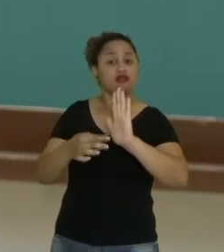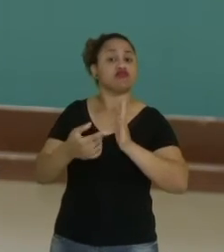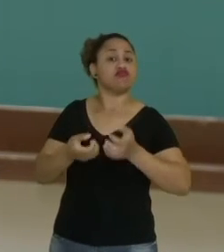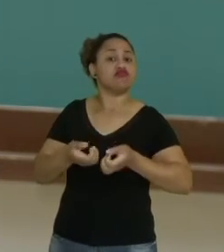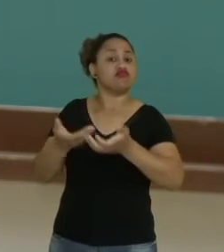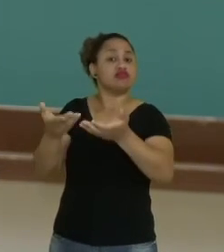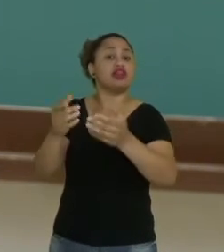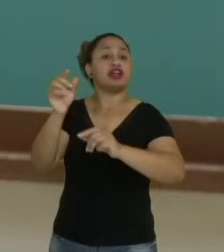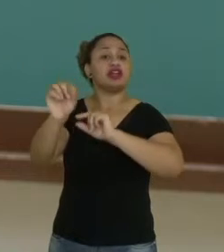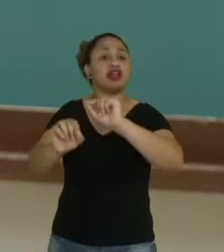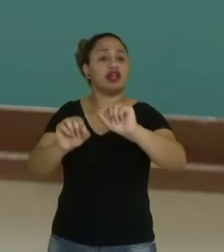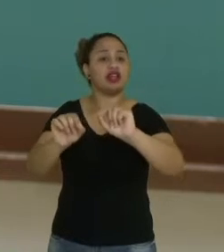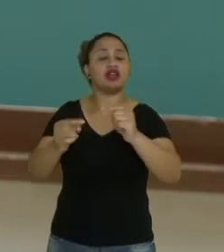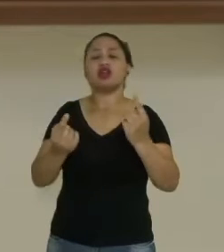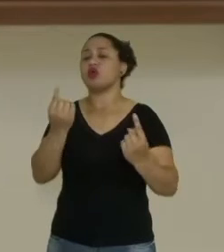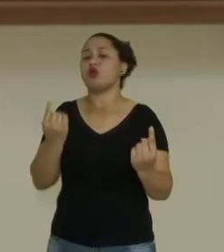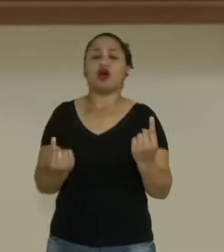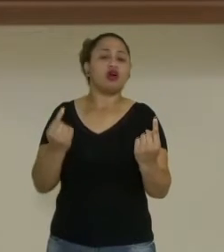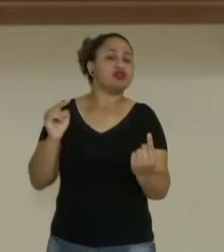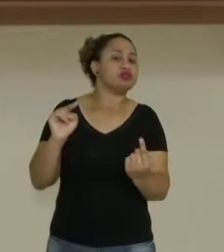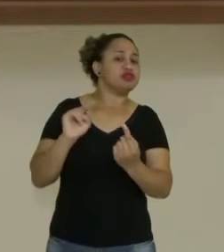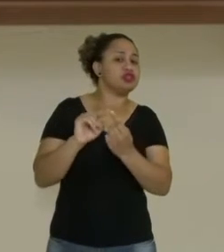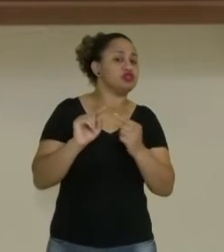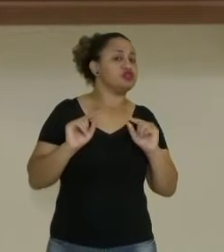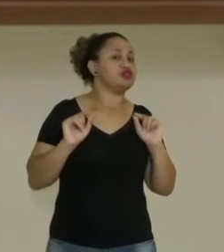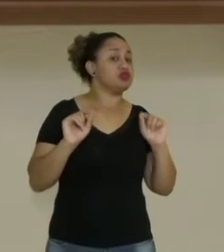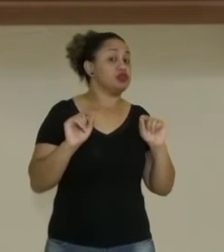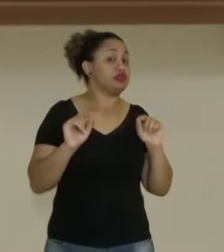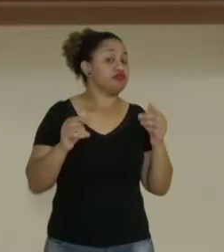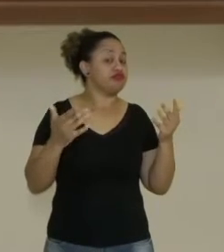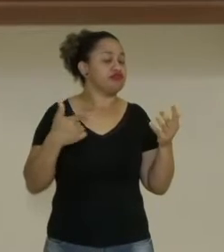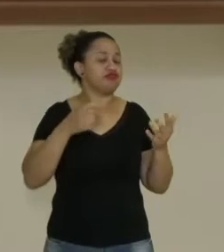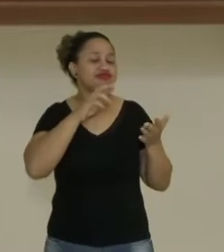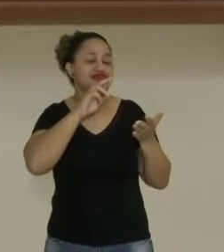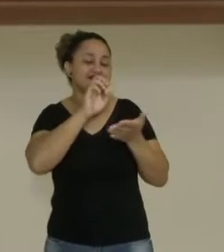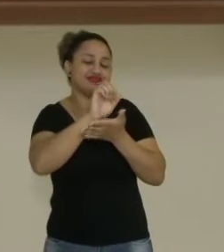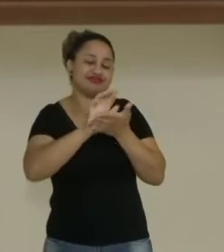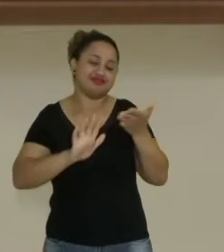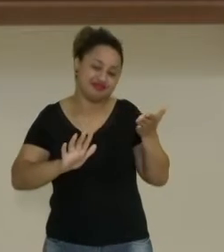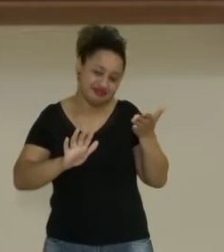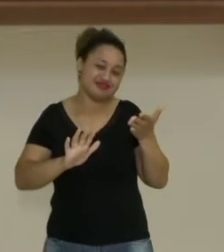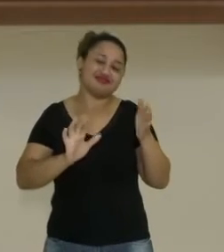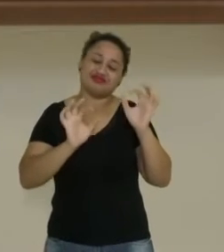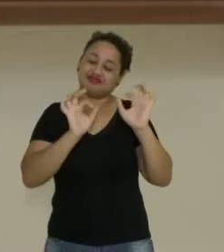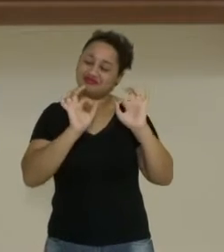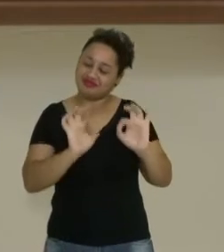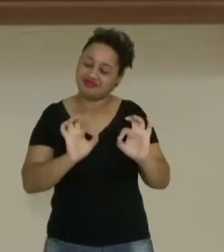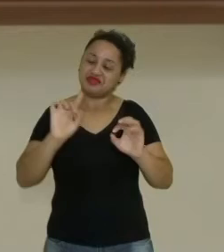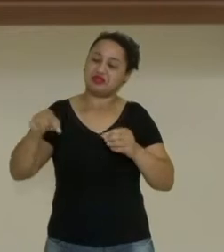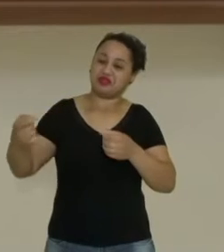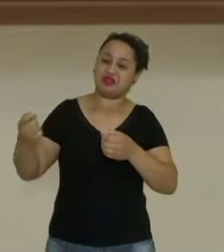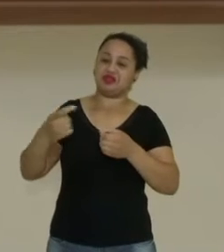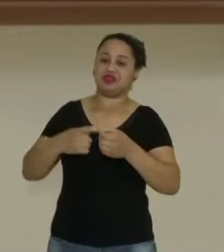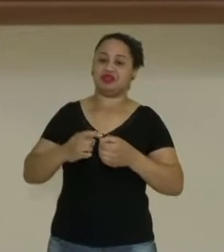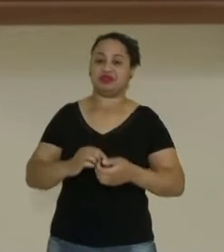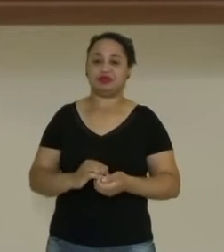dirigido? E qual é a finalidade? Faz aí direitinho que eu já volto.